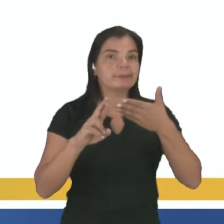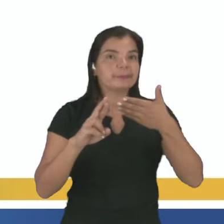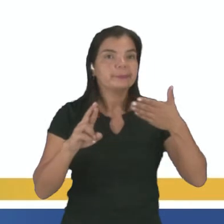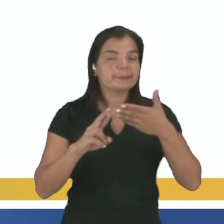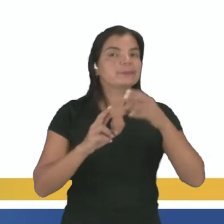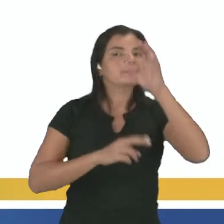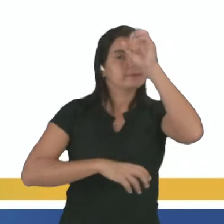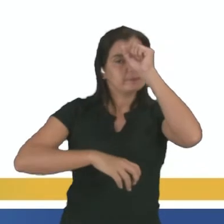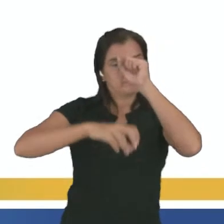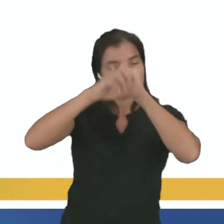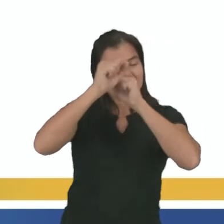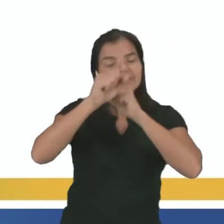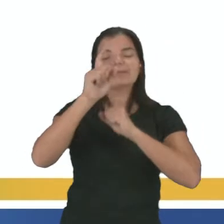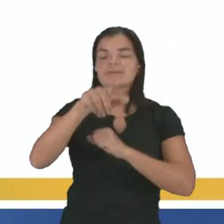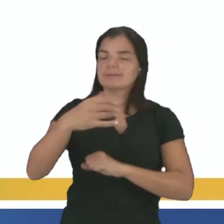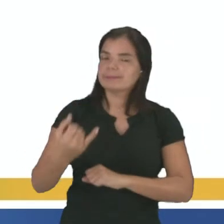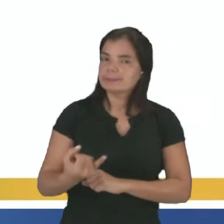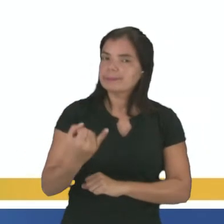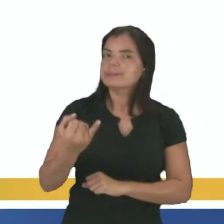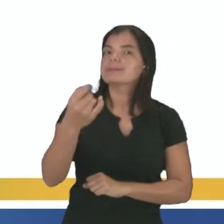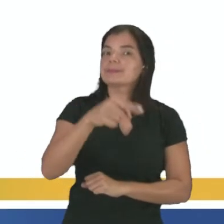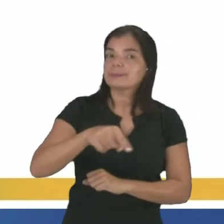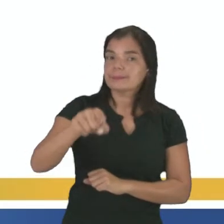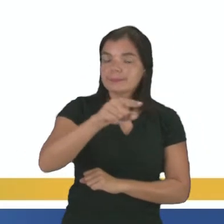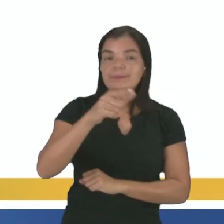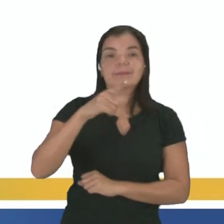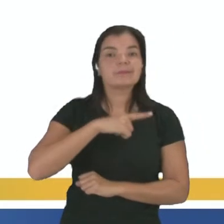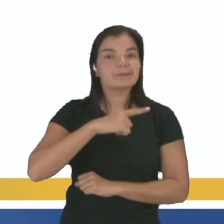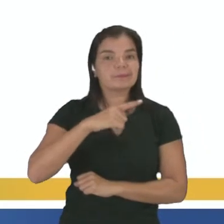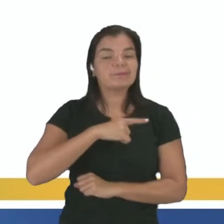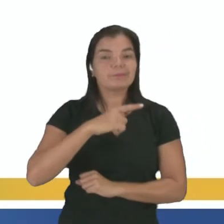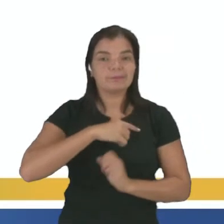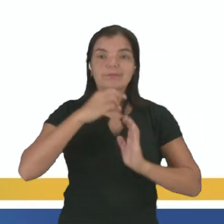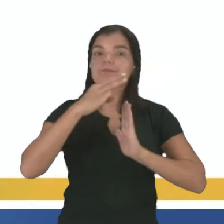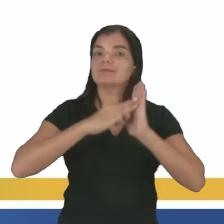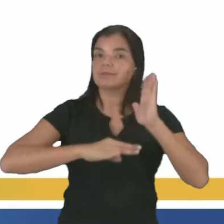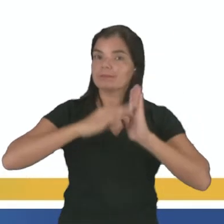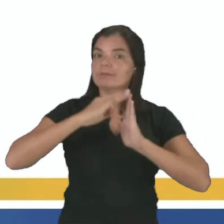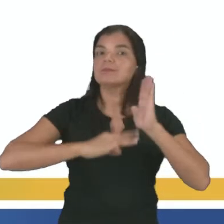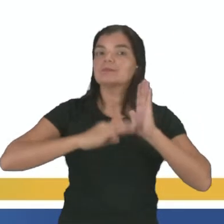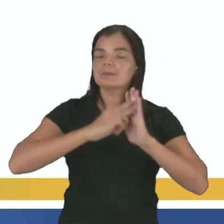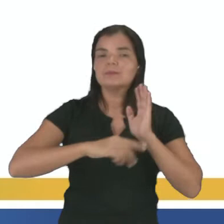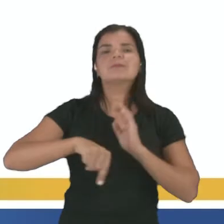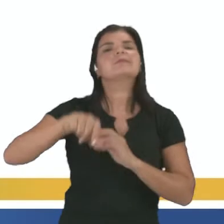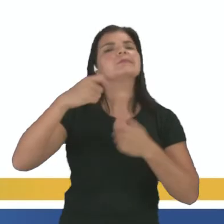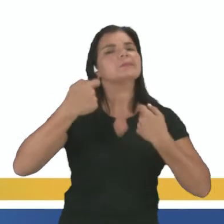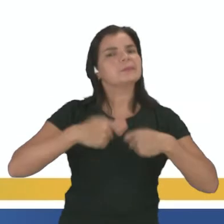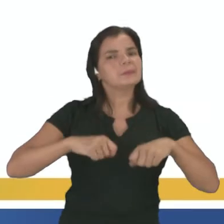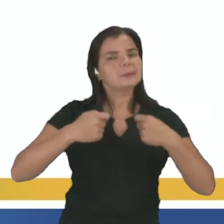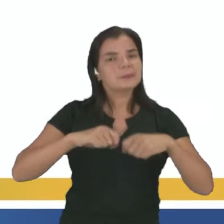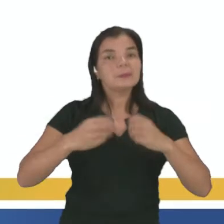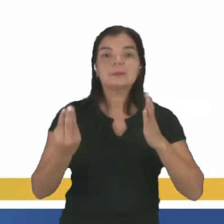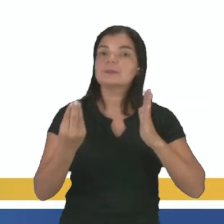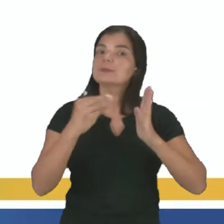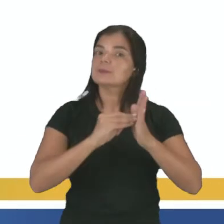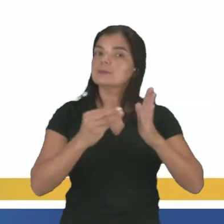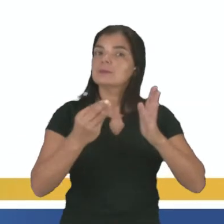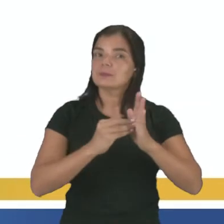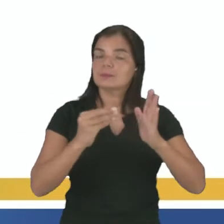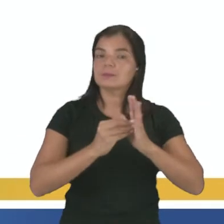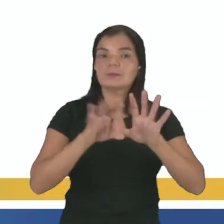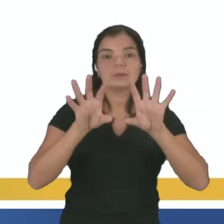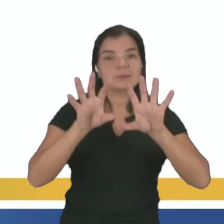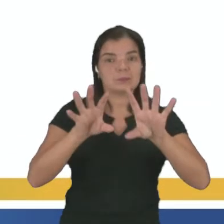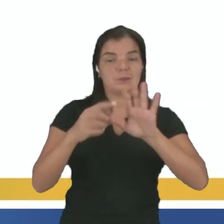já aprenda, aluno, é muito importante você ter essa noção metodológica. Você deve colocar